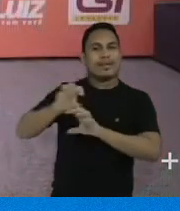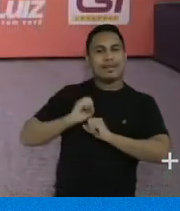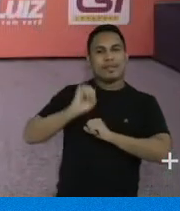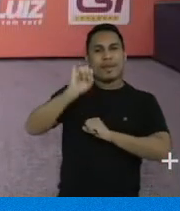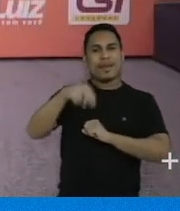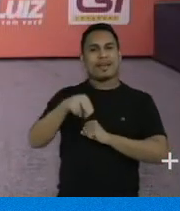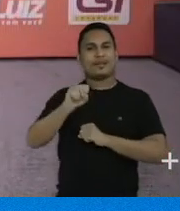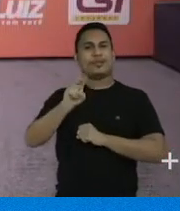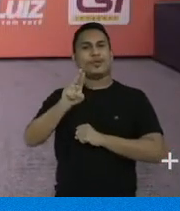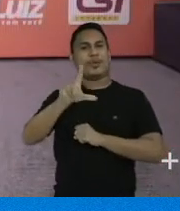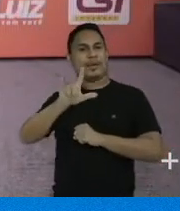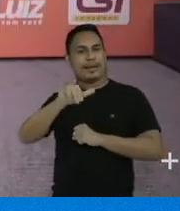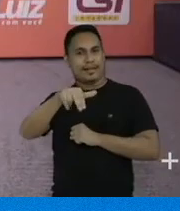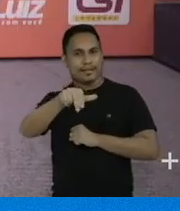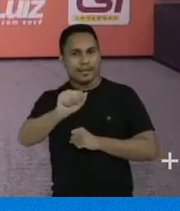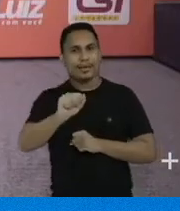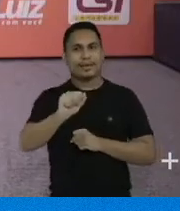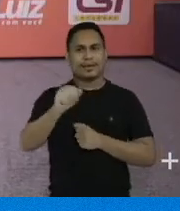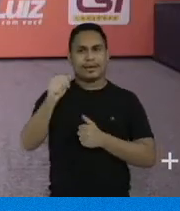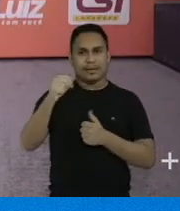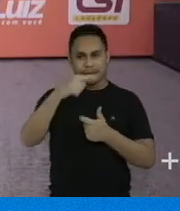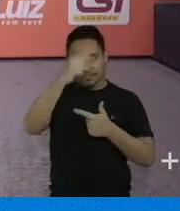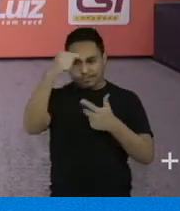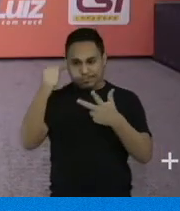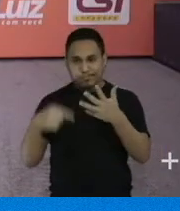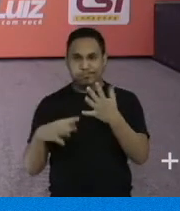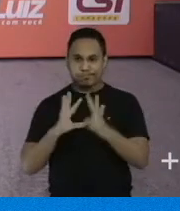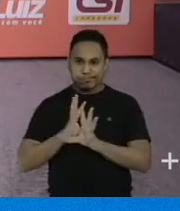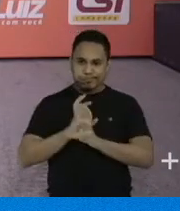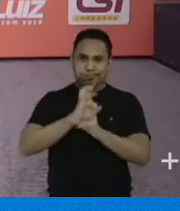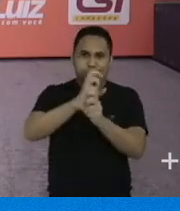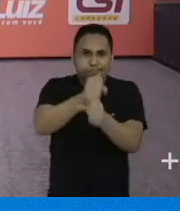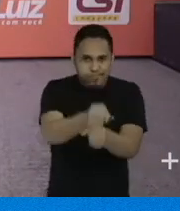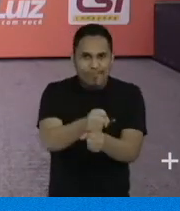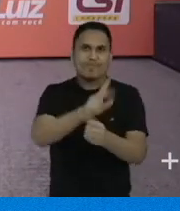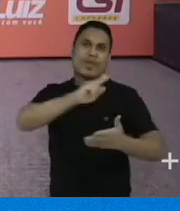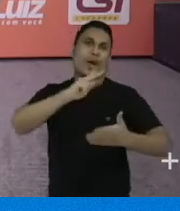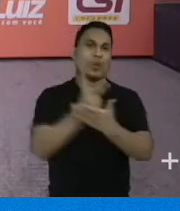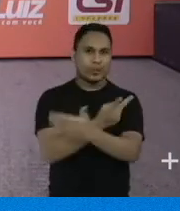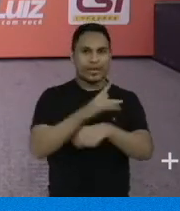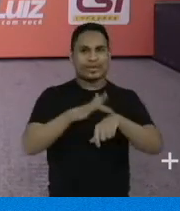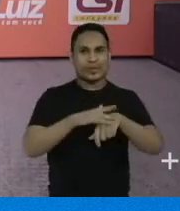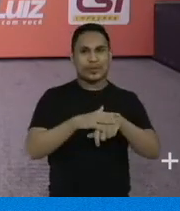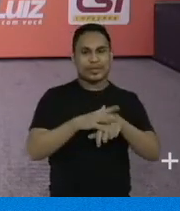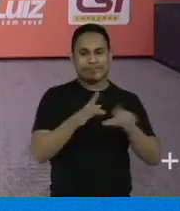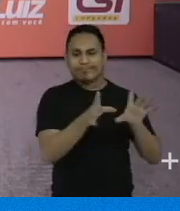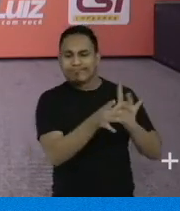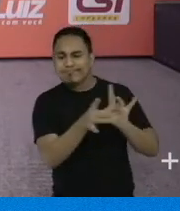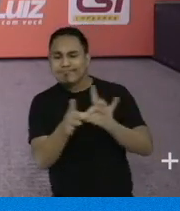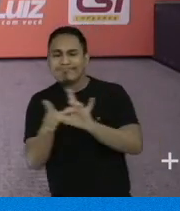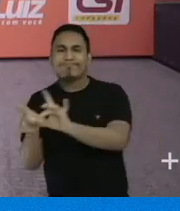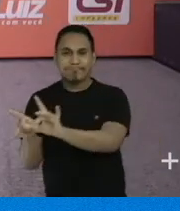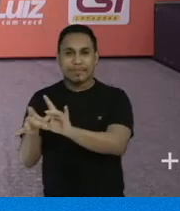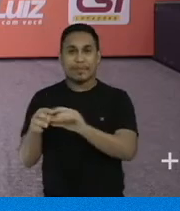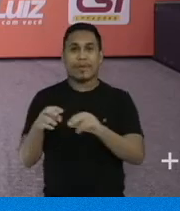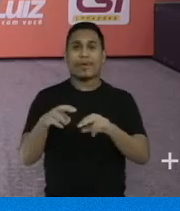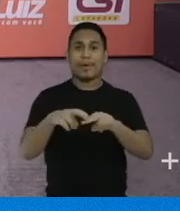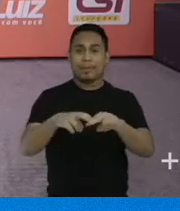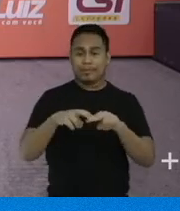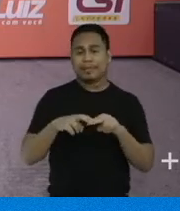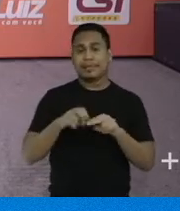esse arsenal vai se propagando cada coisa em decorrência da outra. Então, por causar